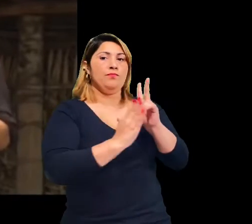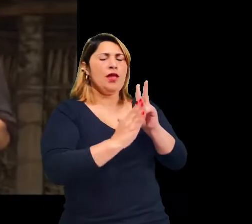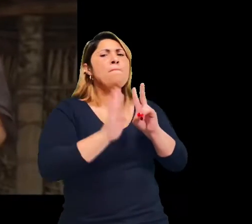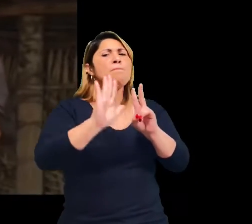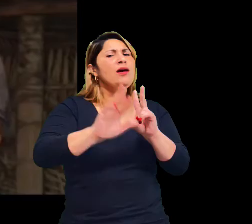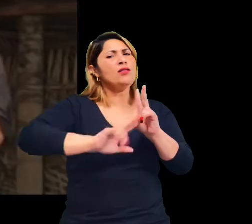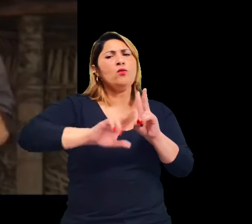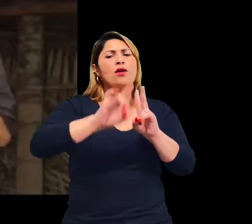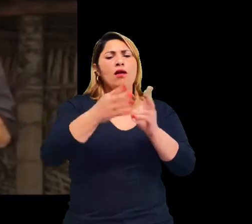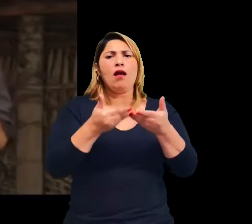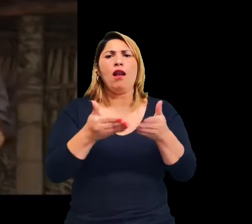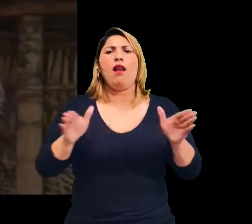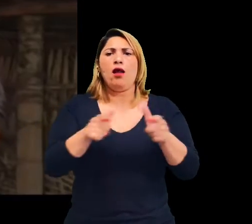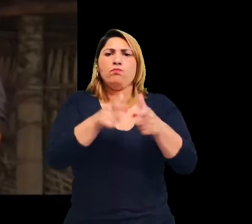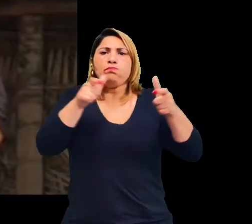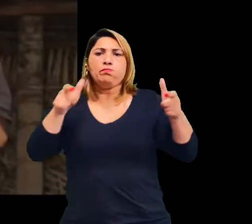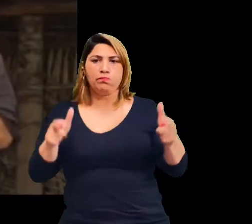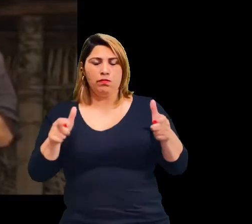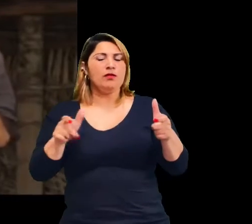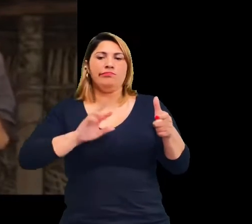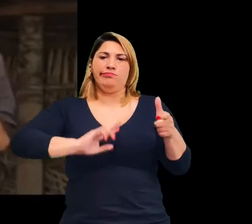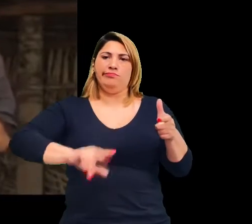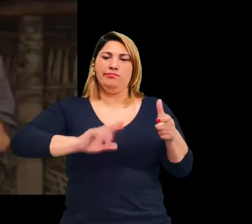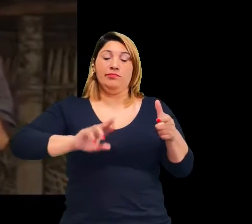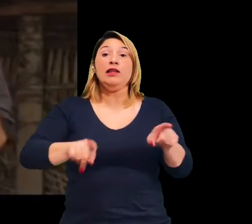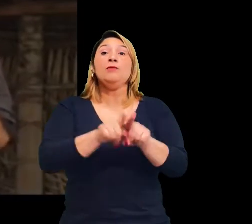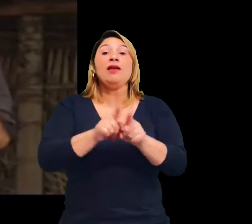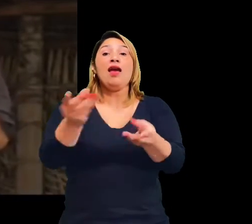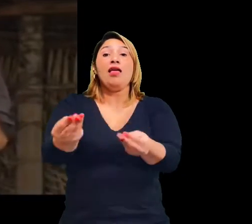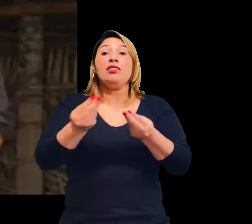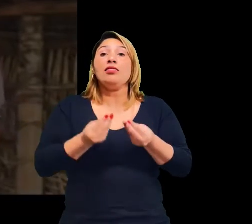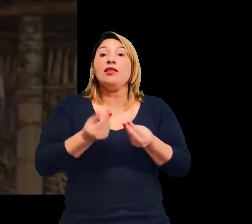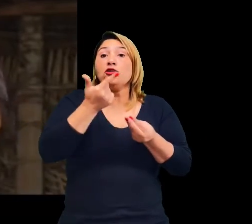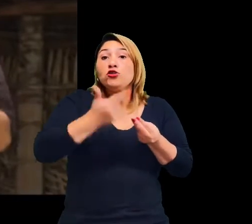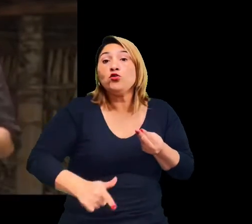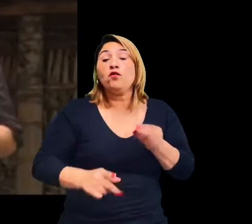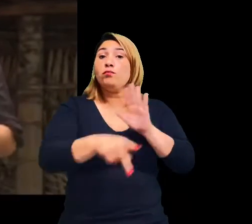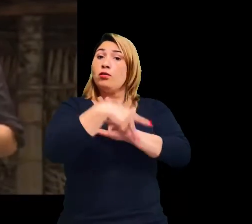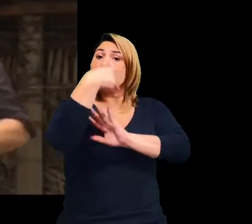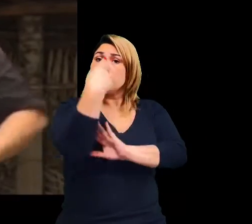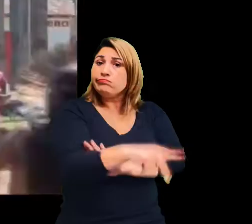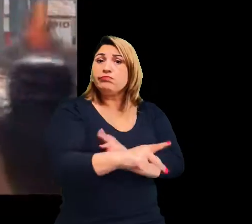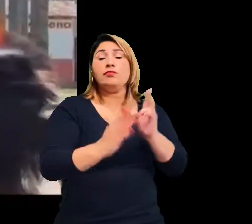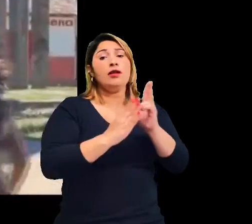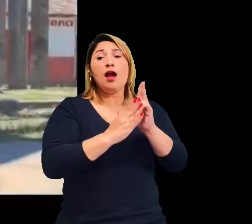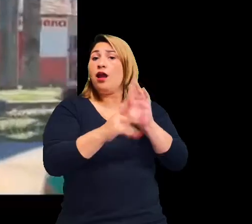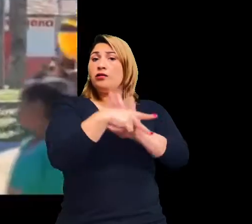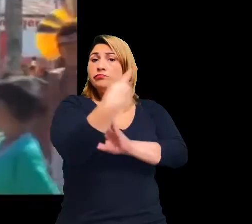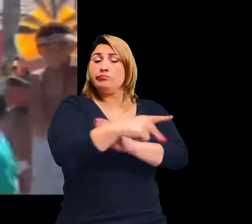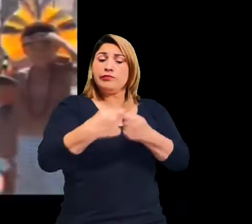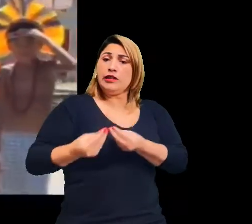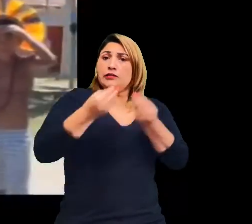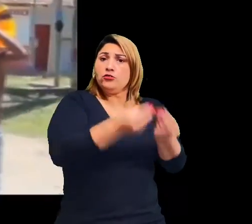ampliação. Nada mais é do que devolver as terras que sempre pertenceram a esses